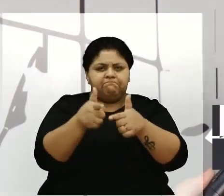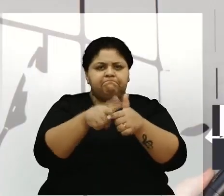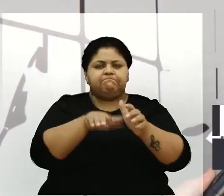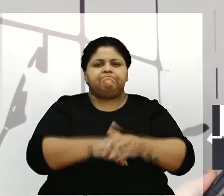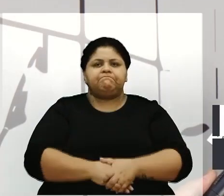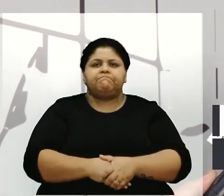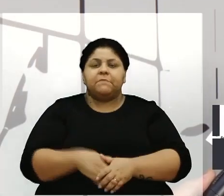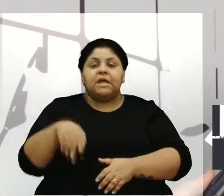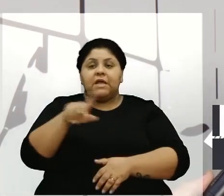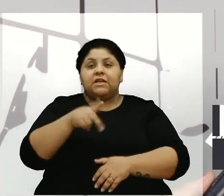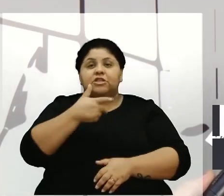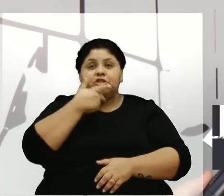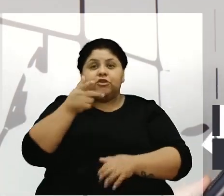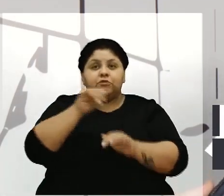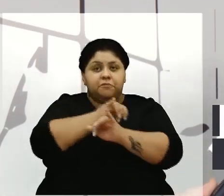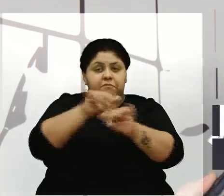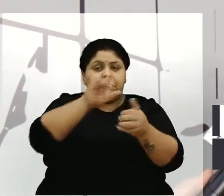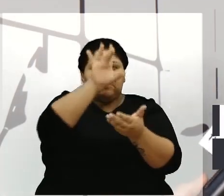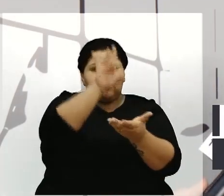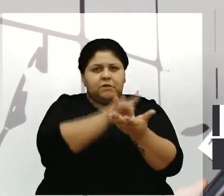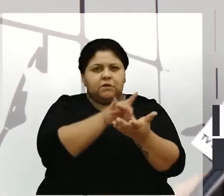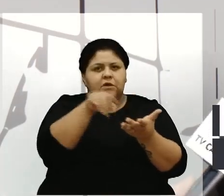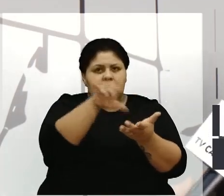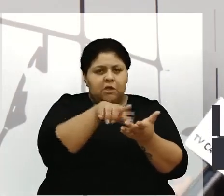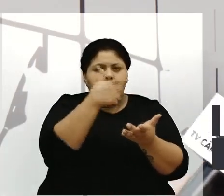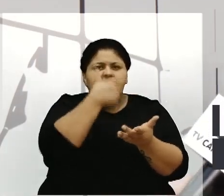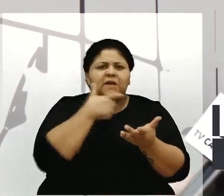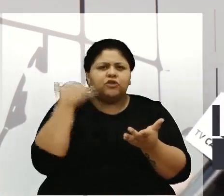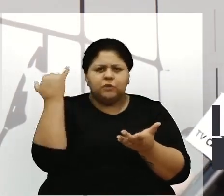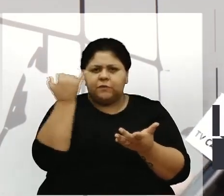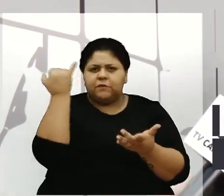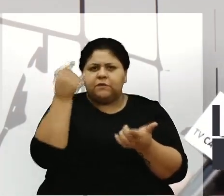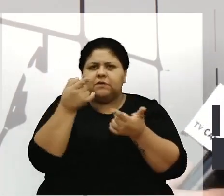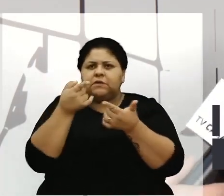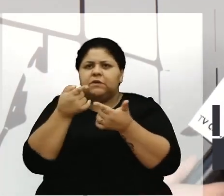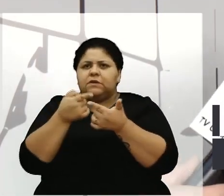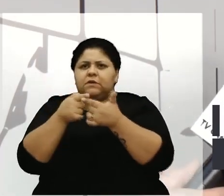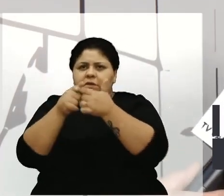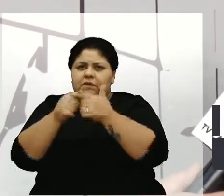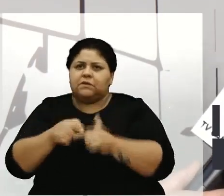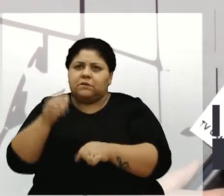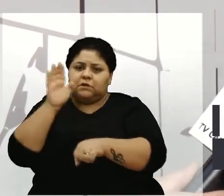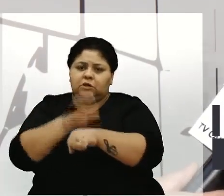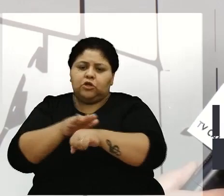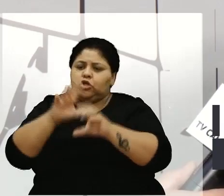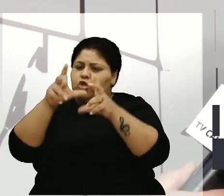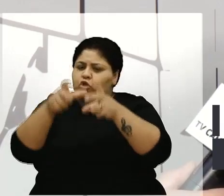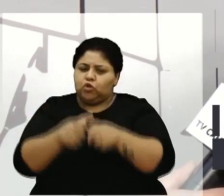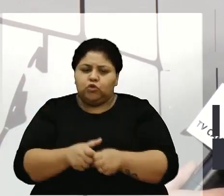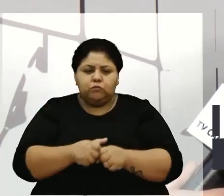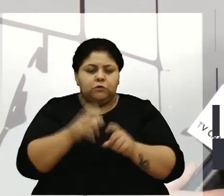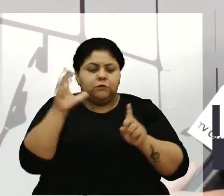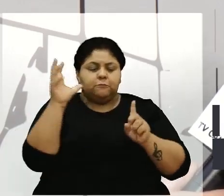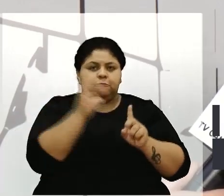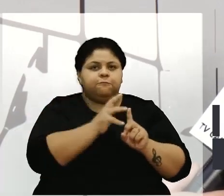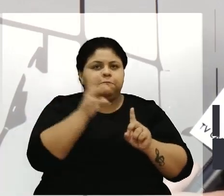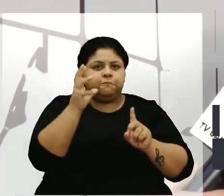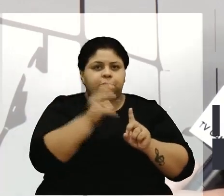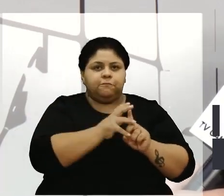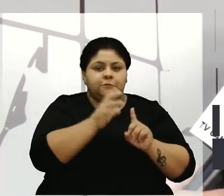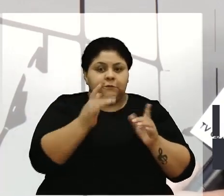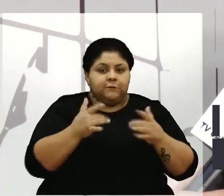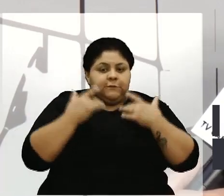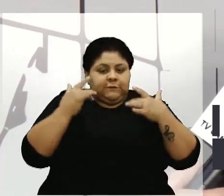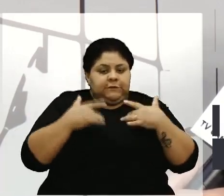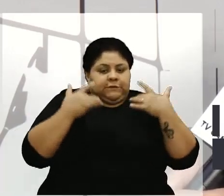gente falou muito sobre informação oficial, que eu acho que isso é importante, né? Às vezes, nesse momento em que todo mundo está muito pressionado, está muito